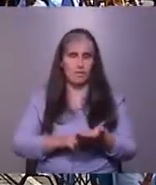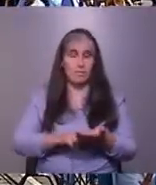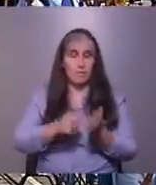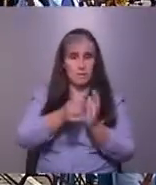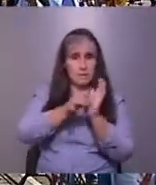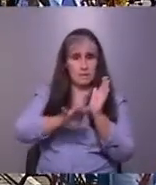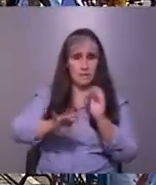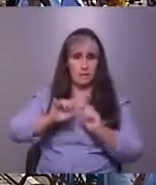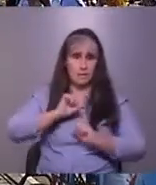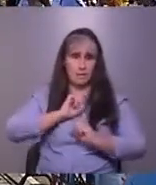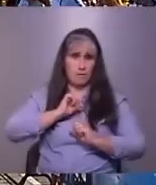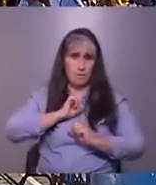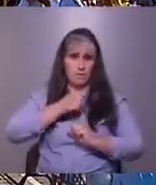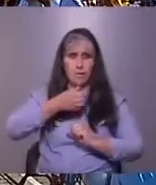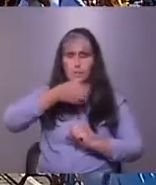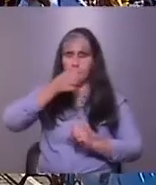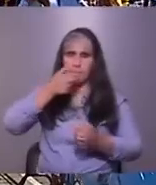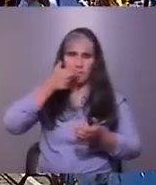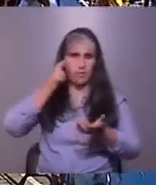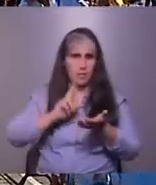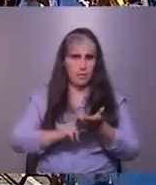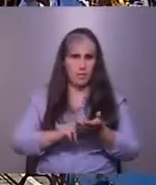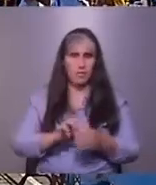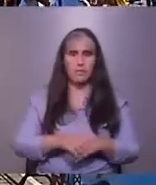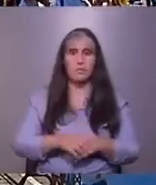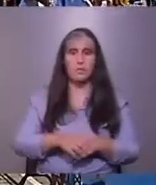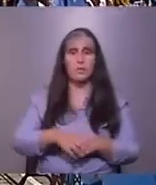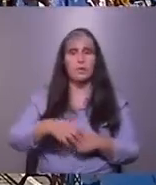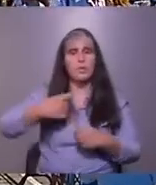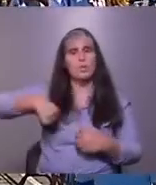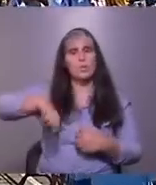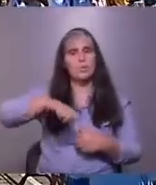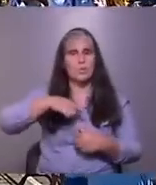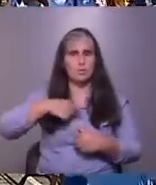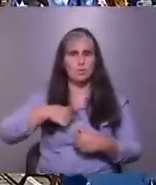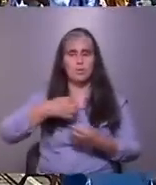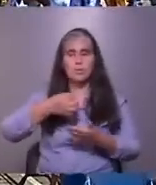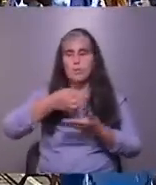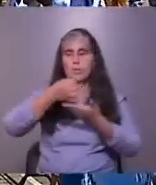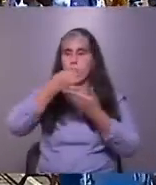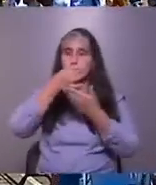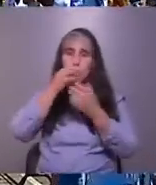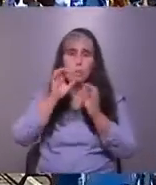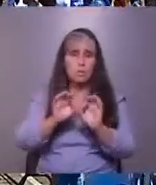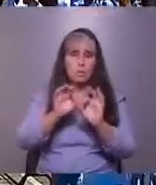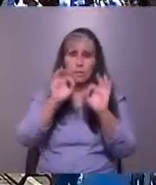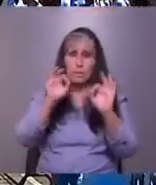bebida. Todos nós comemos o mesmo pão. É ele que nos